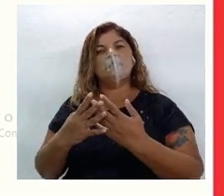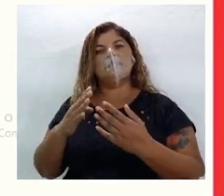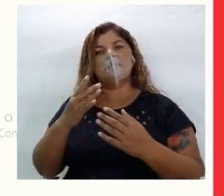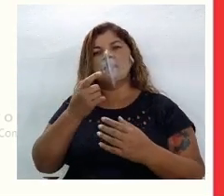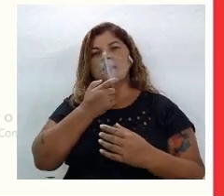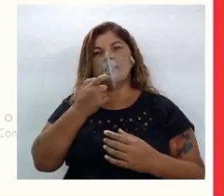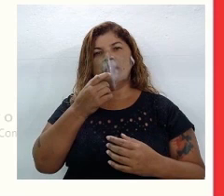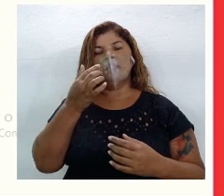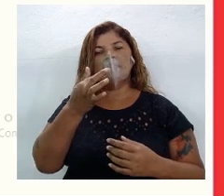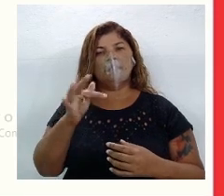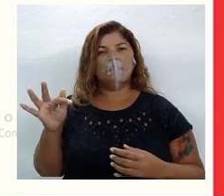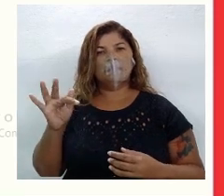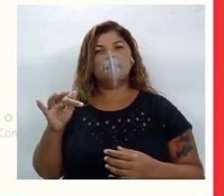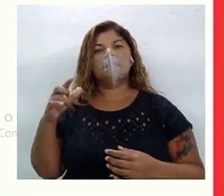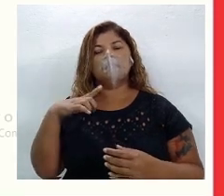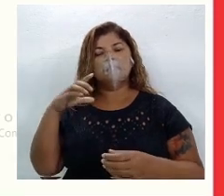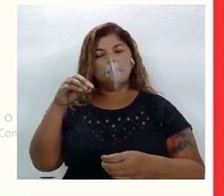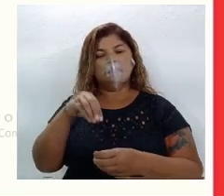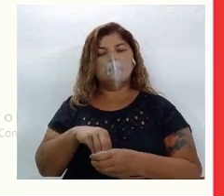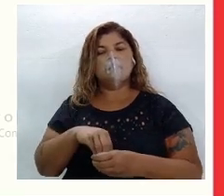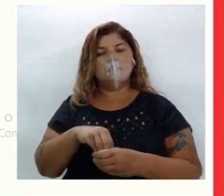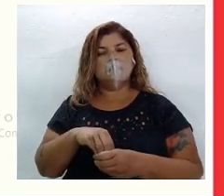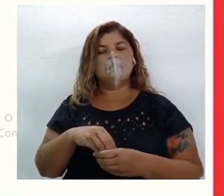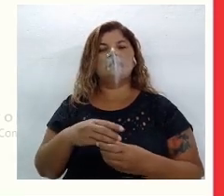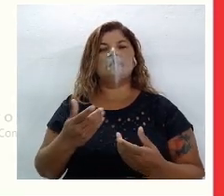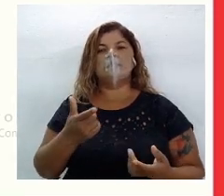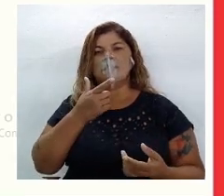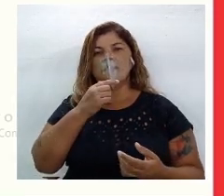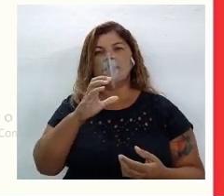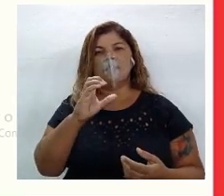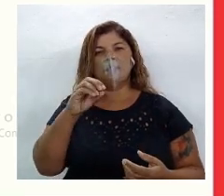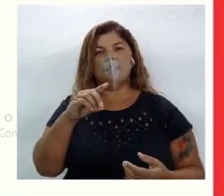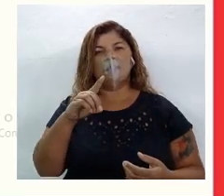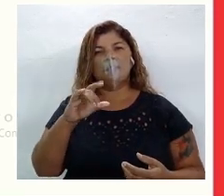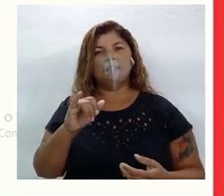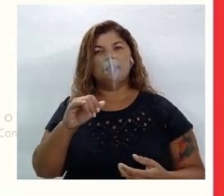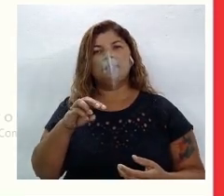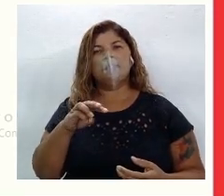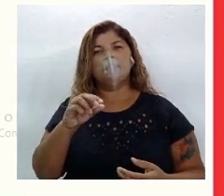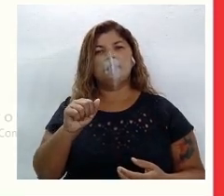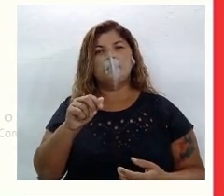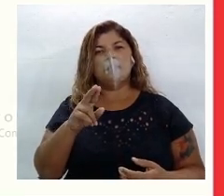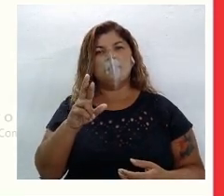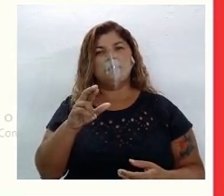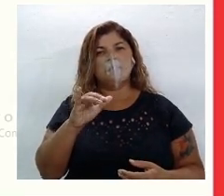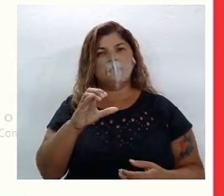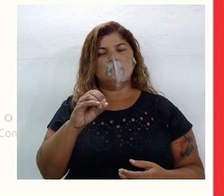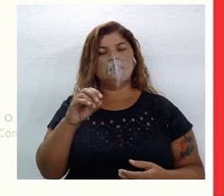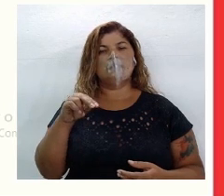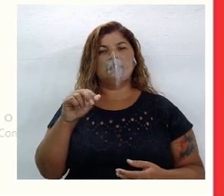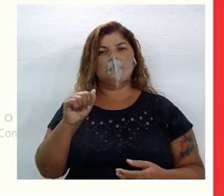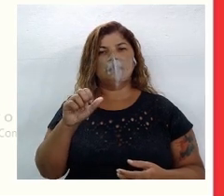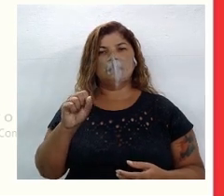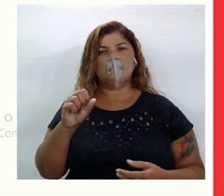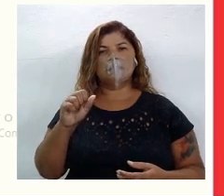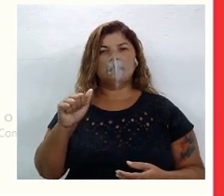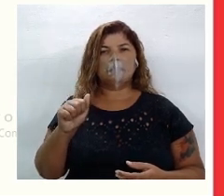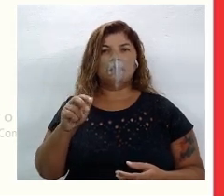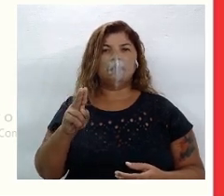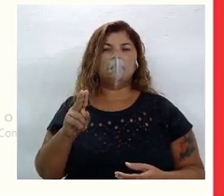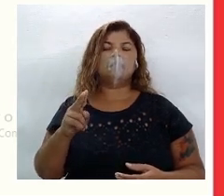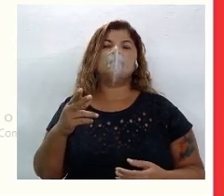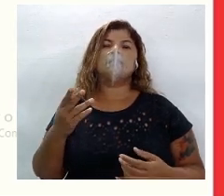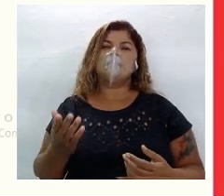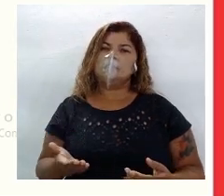França e tinha entre seus membros o conde Maurício de Nassau. Esse conde Maurício de Nassau, claro